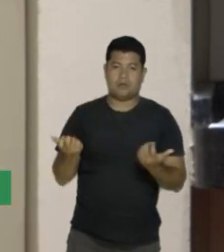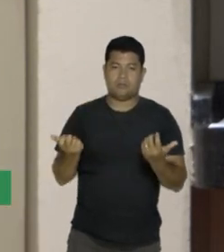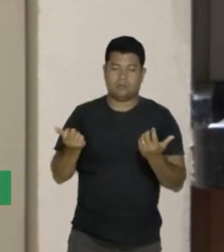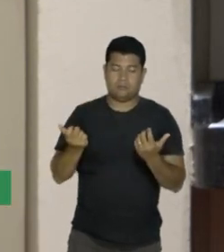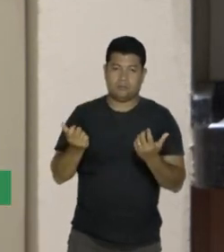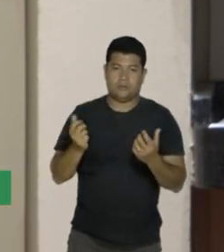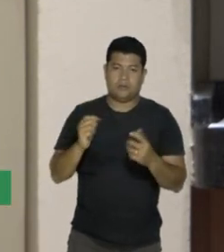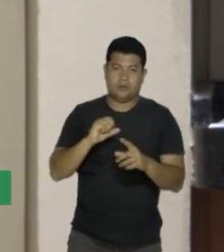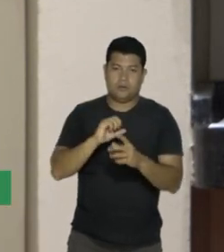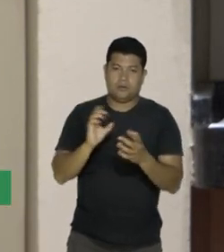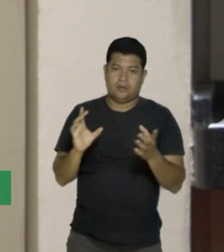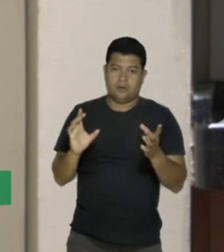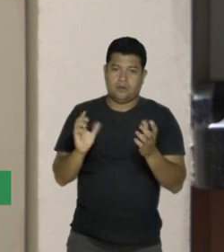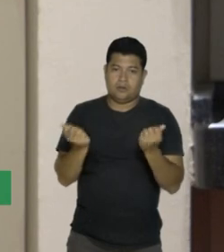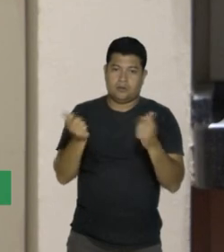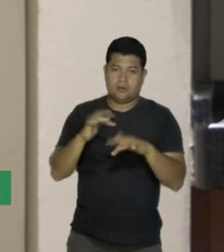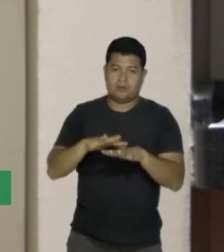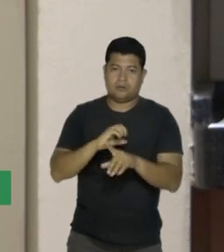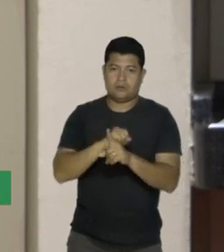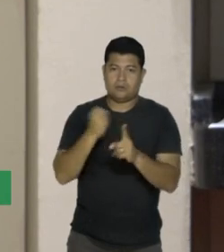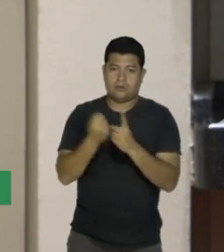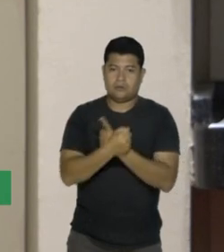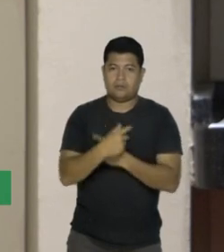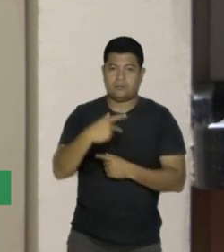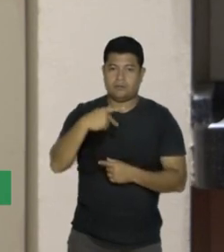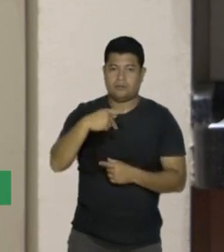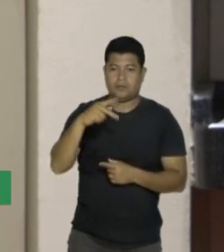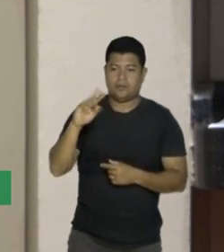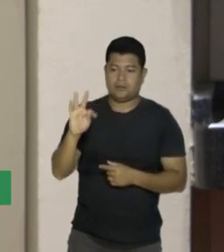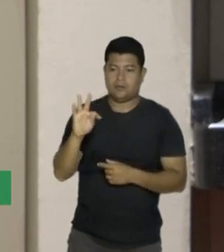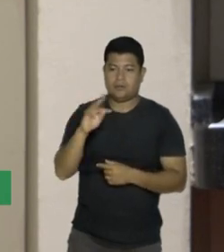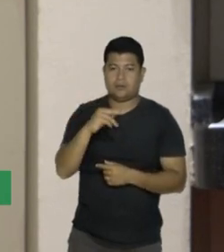igualdade PT PDT